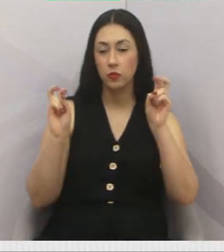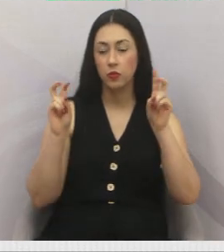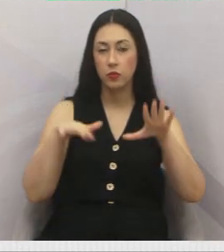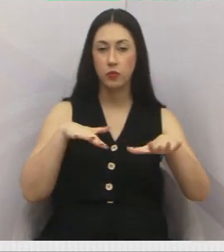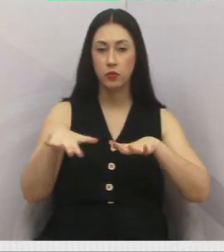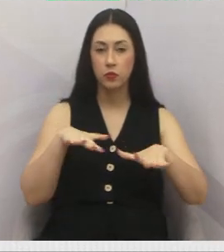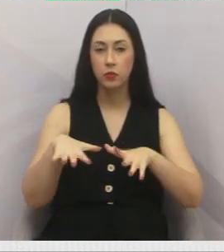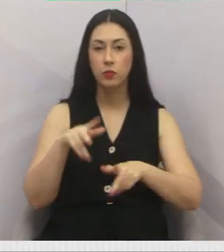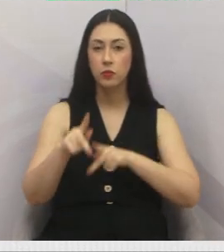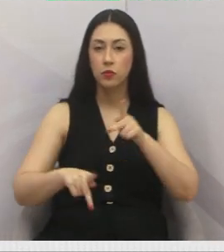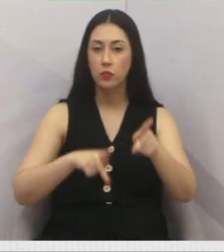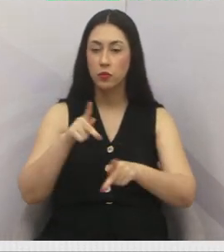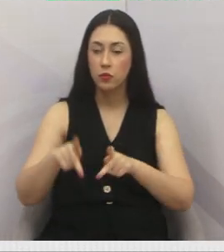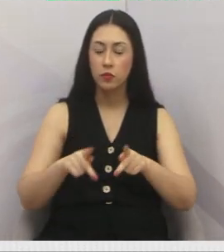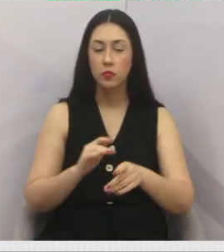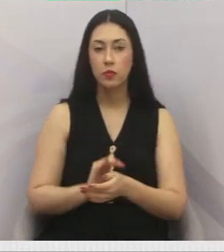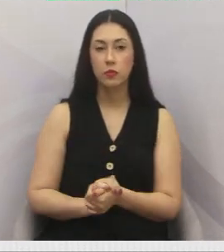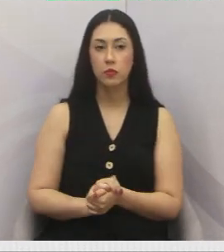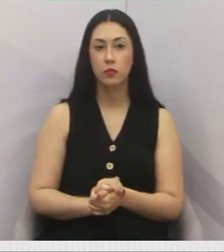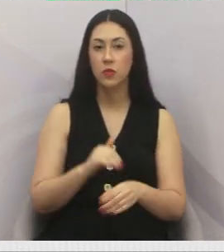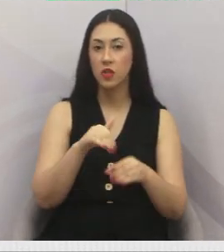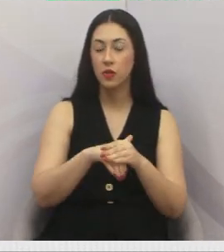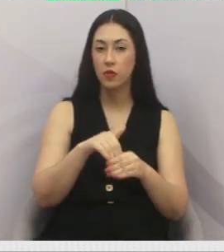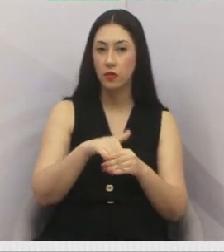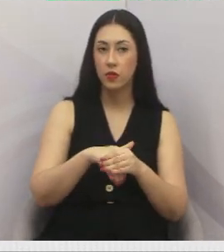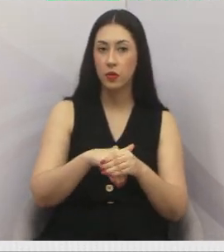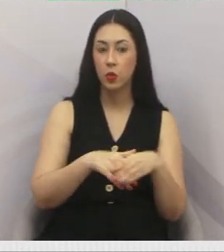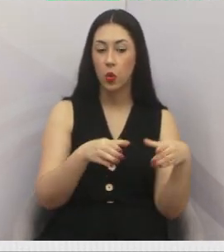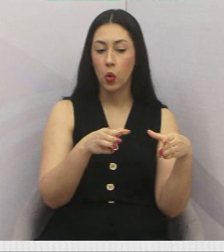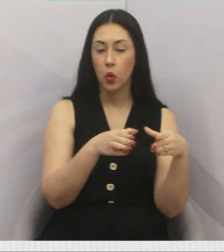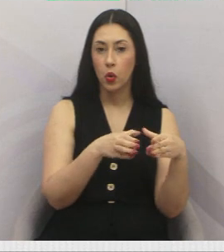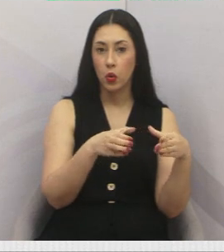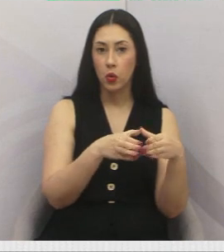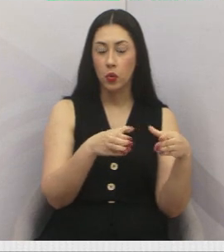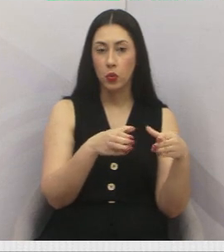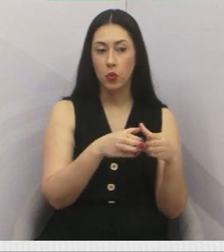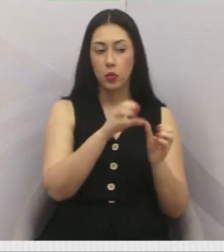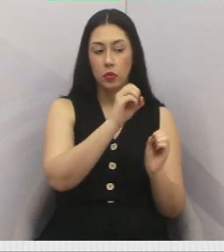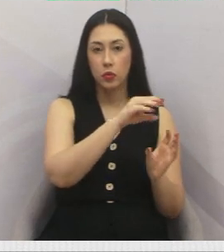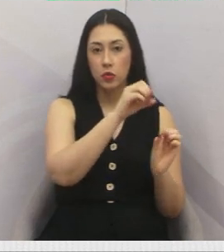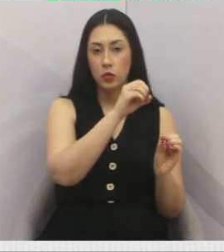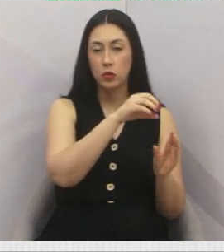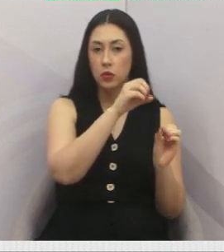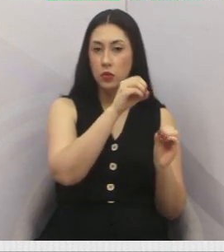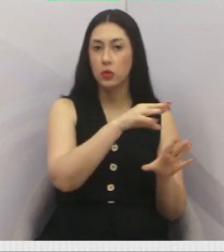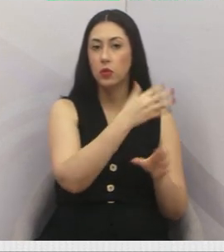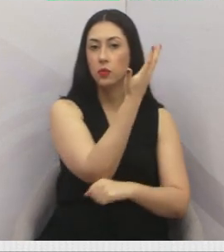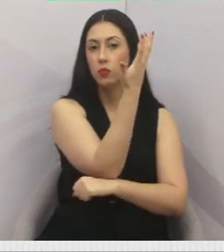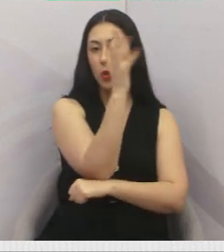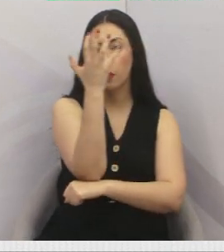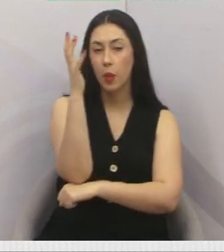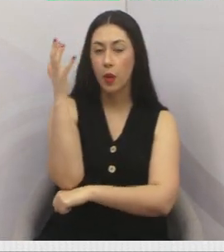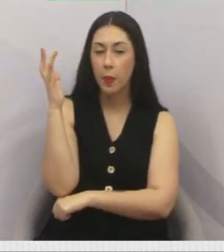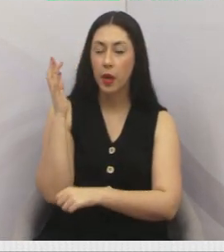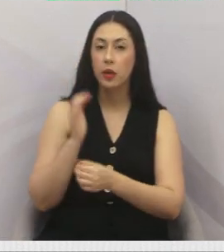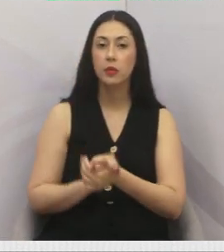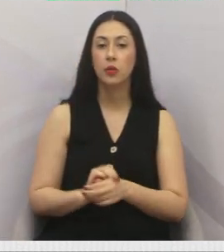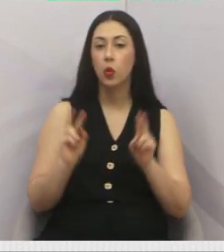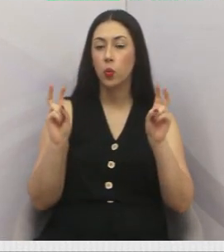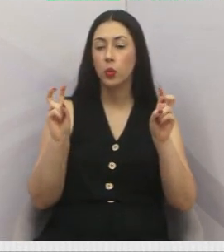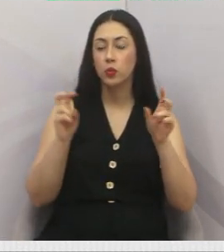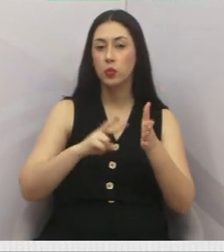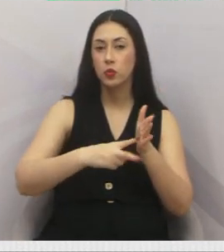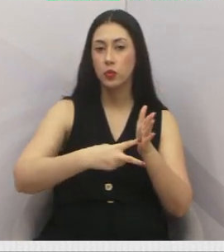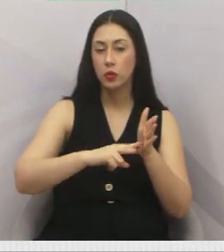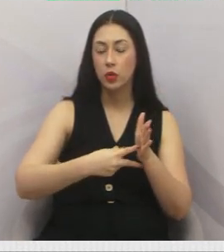Segmento, movimentos populares e ou coletivos. Um voto, núcleo de alfabetização ecológica. Segmento, entidades de classe